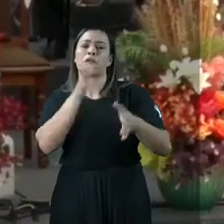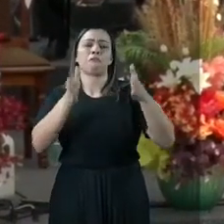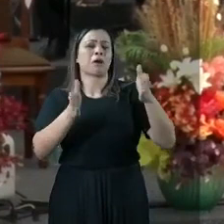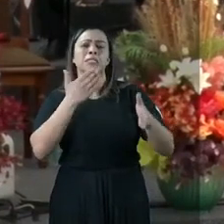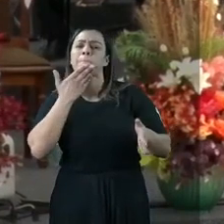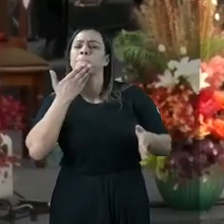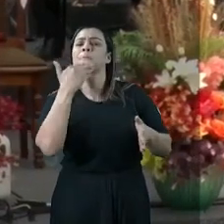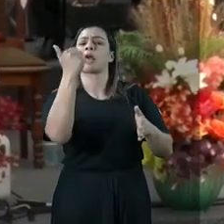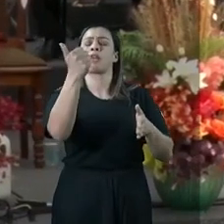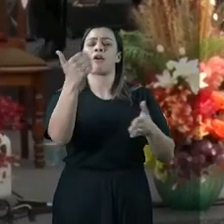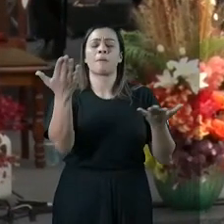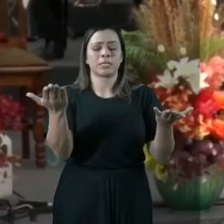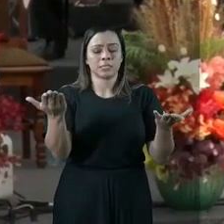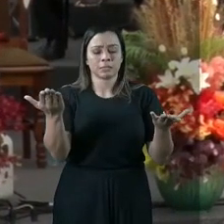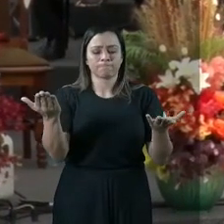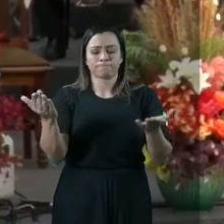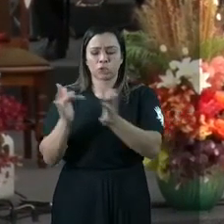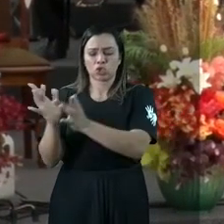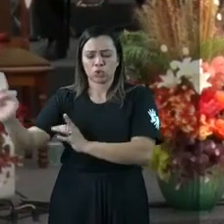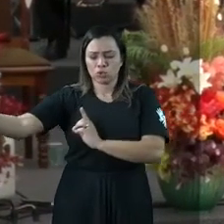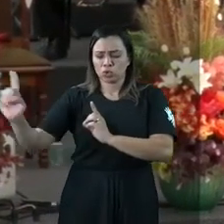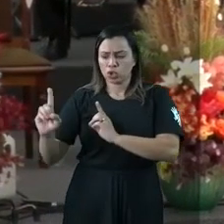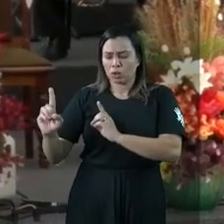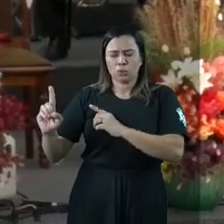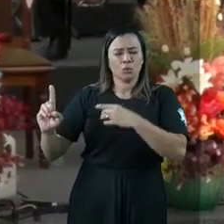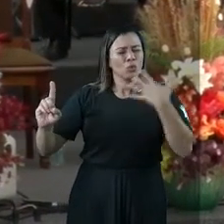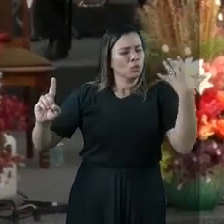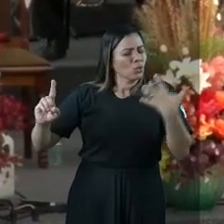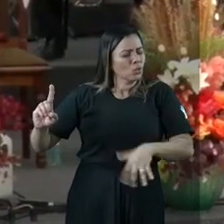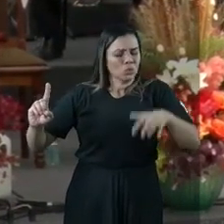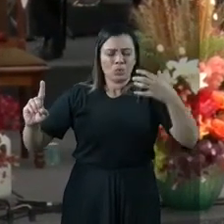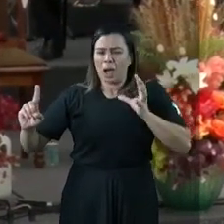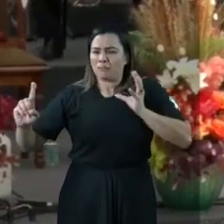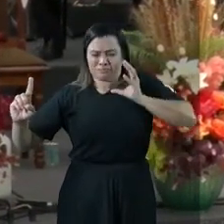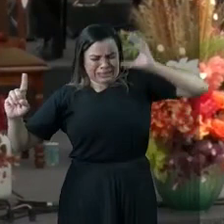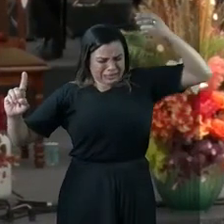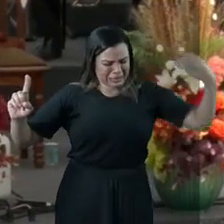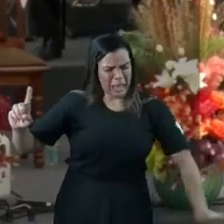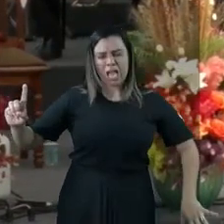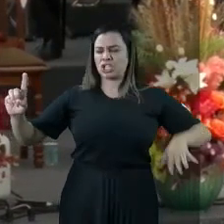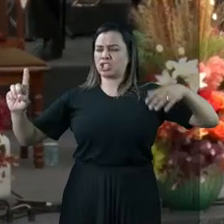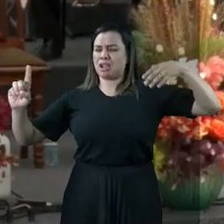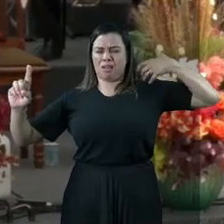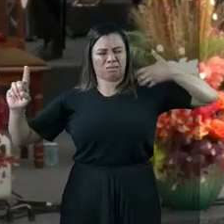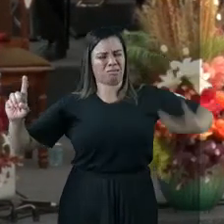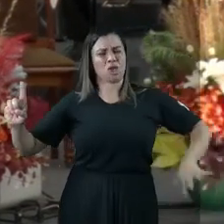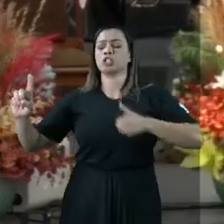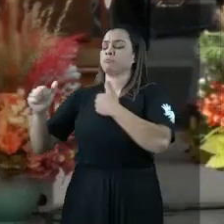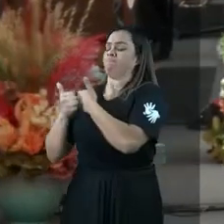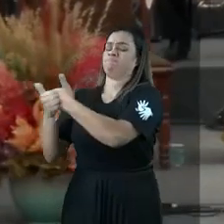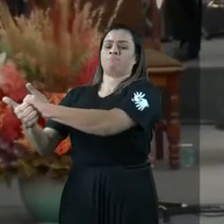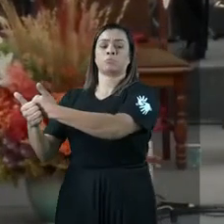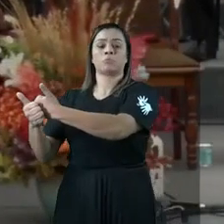não suportei ouvir o peso da palavra do Rei da Glória. Eu largo tudo que é importante para mim, porque